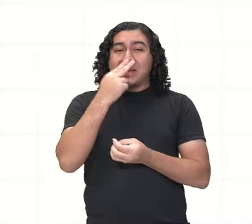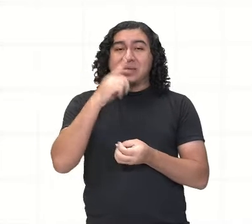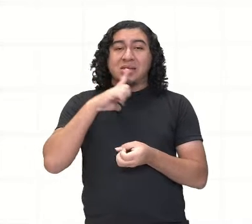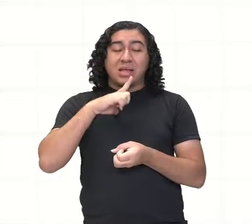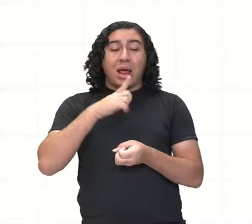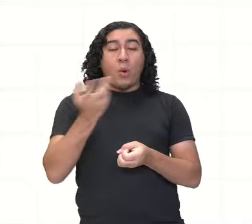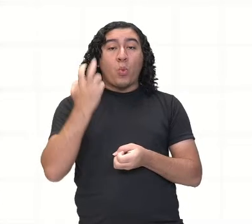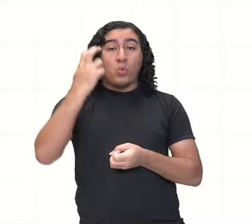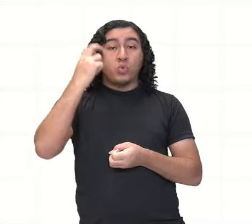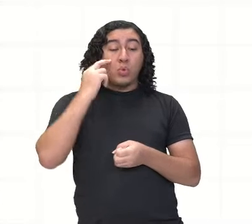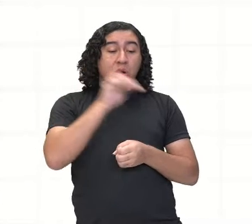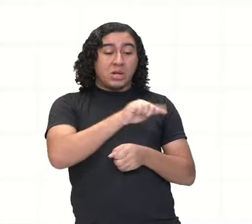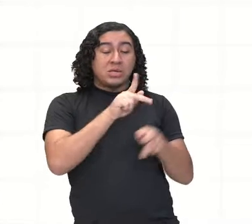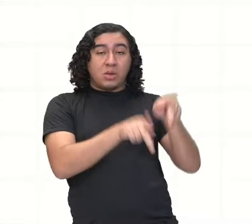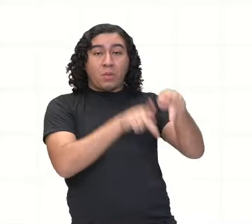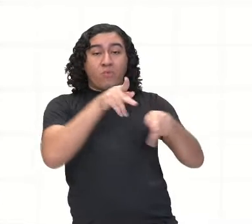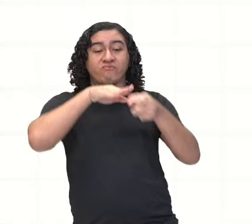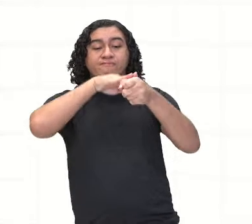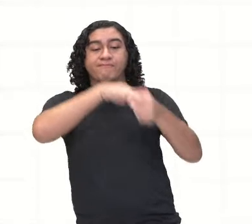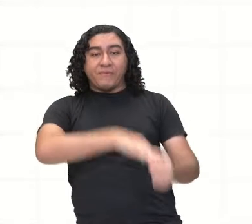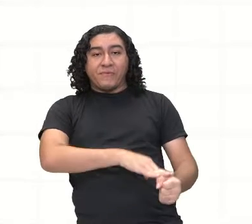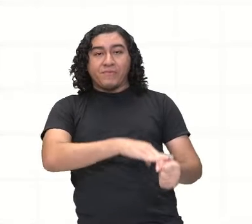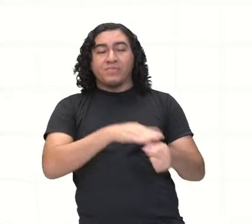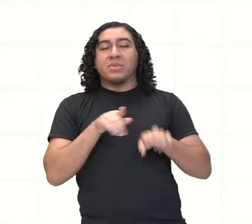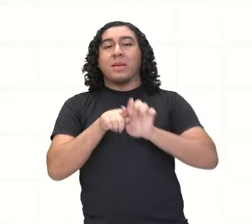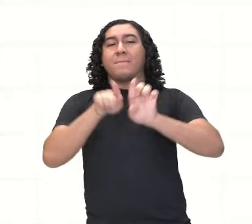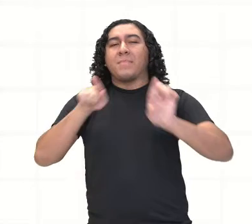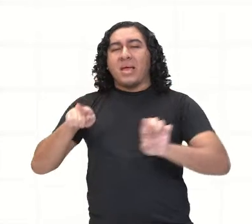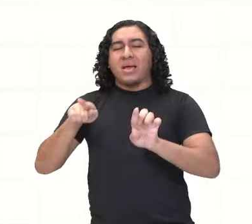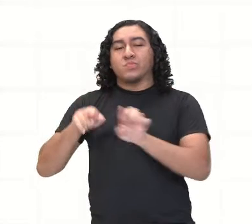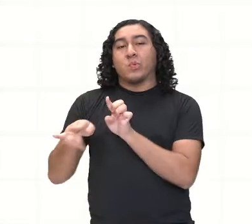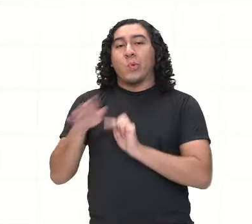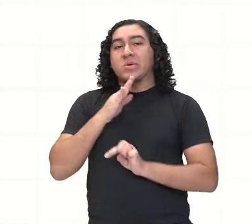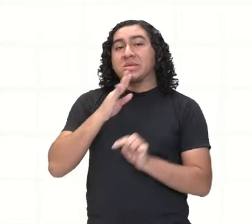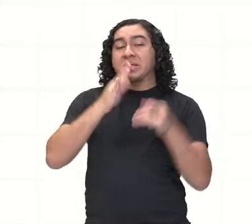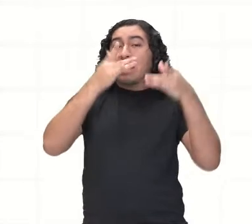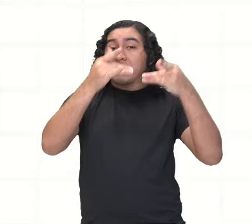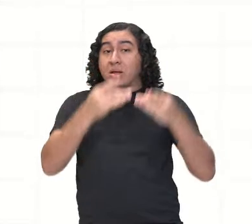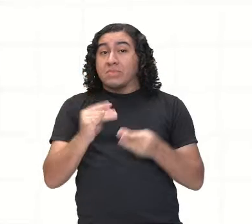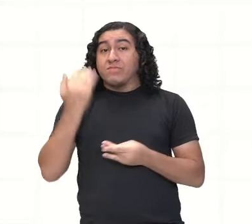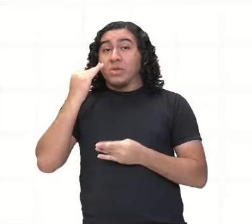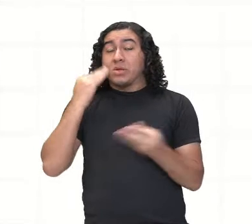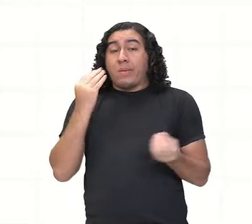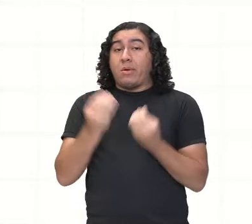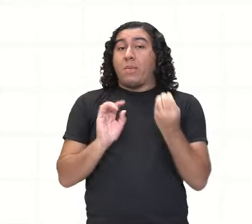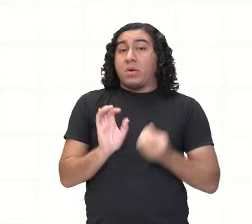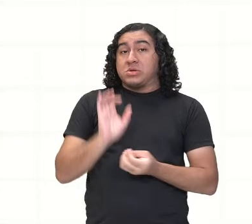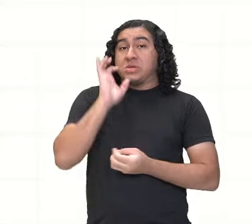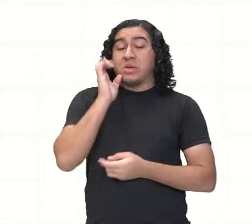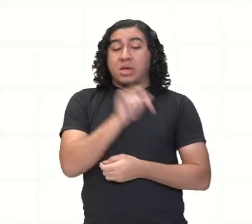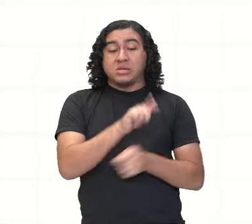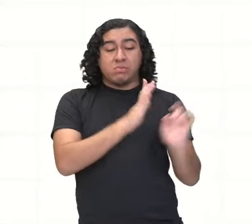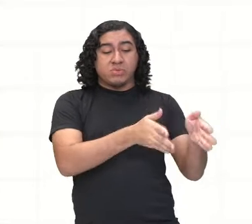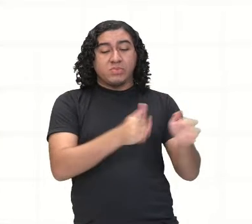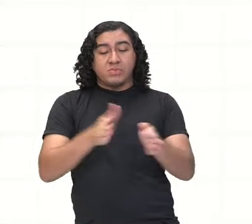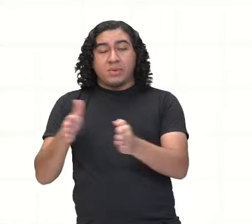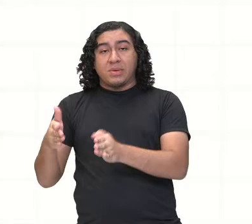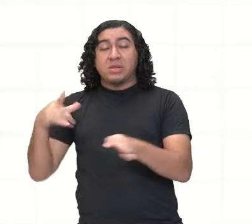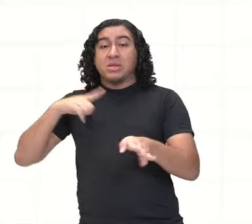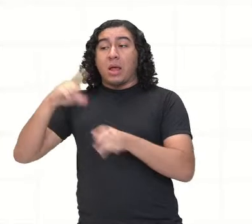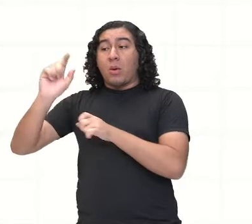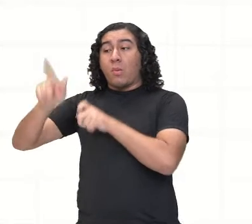dos povos ameríndios. Mas vamos conhecer um pouquinho, vamos entender como que se deu esse processo desde a chegada